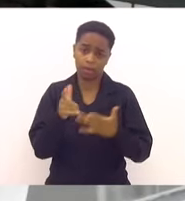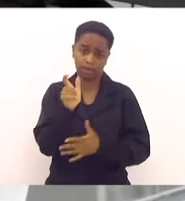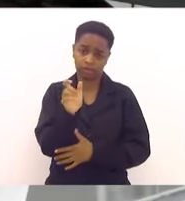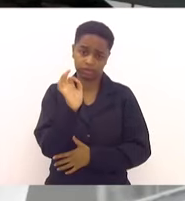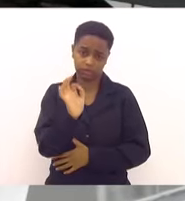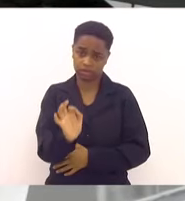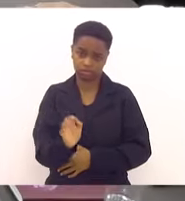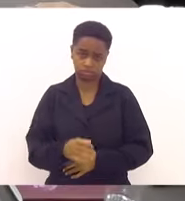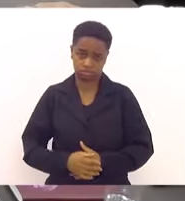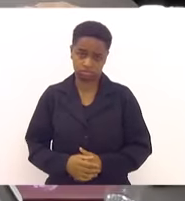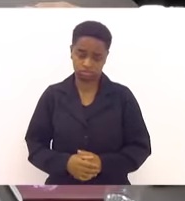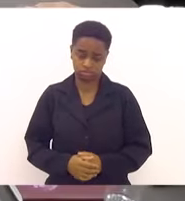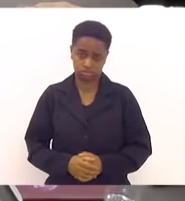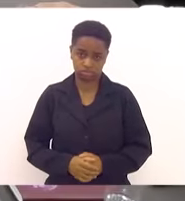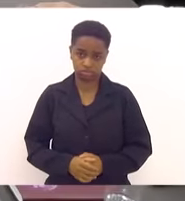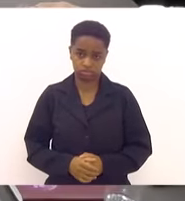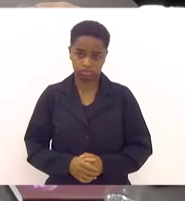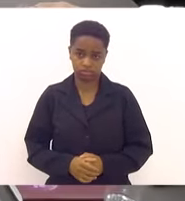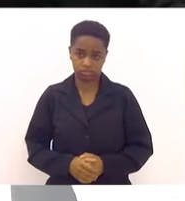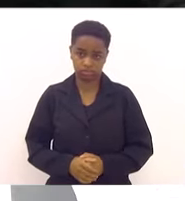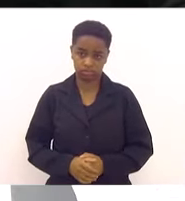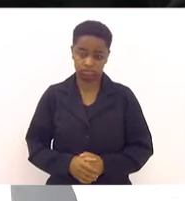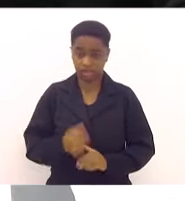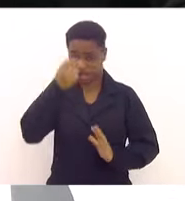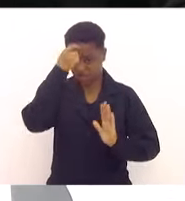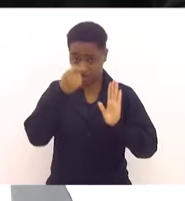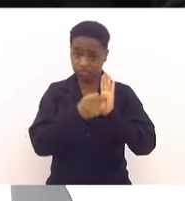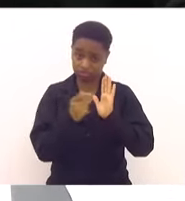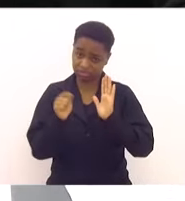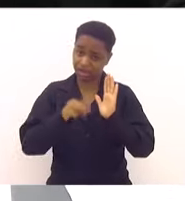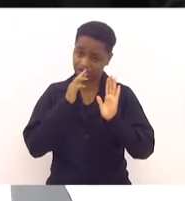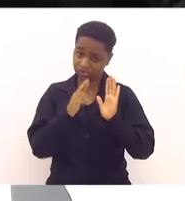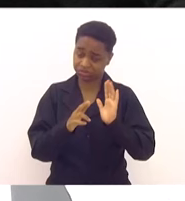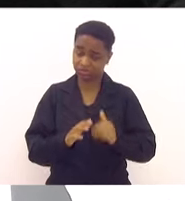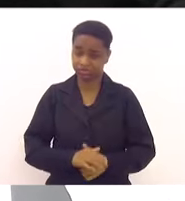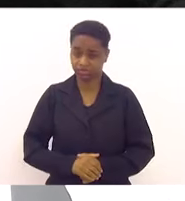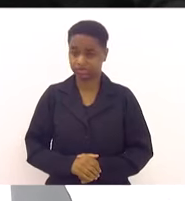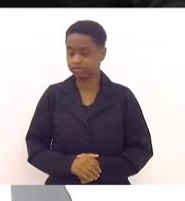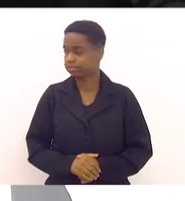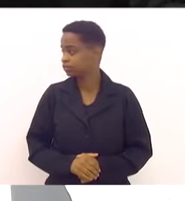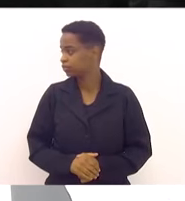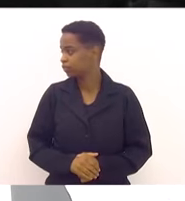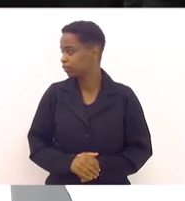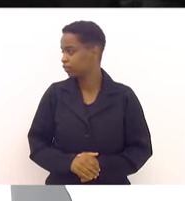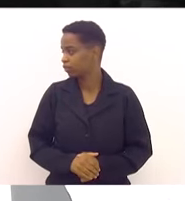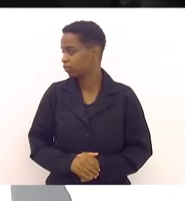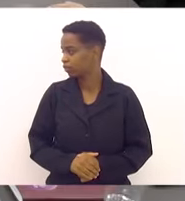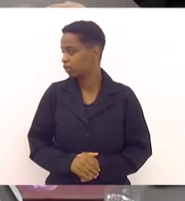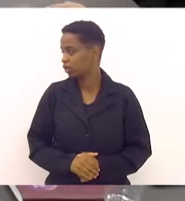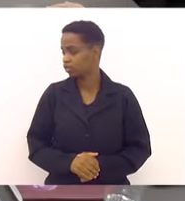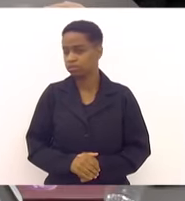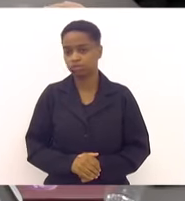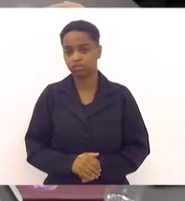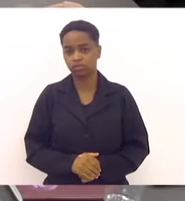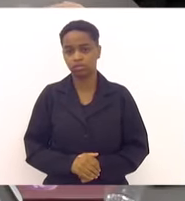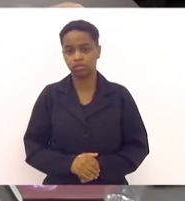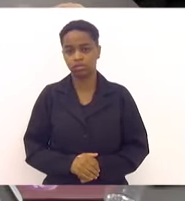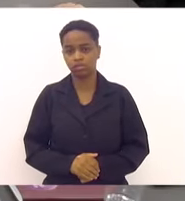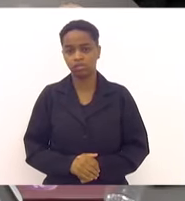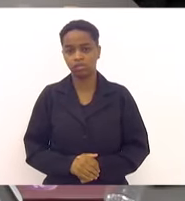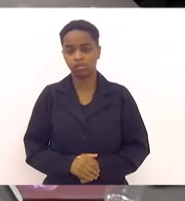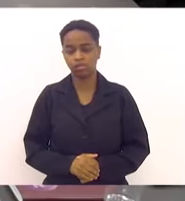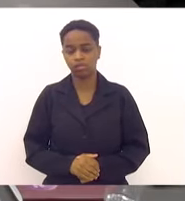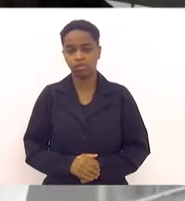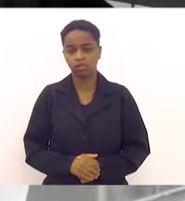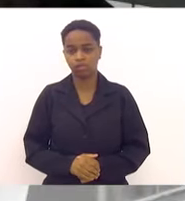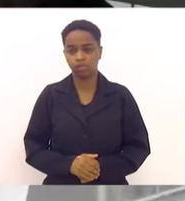equipamento. A inteligência artificial responde. Olha o anglicismo, hein? Né? Aí a responde.